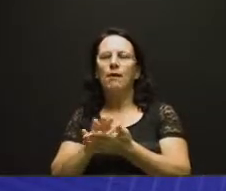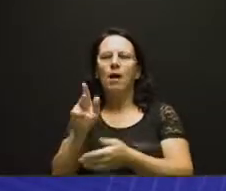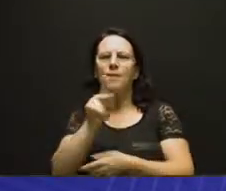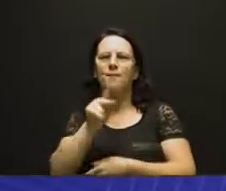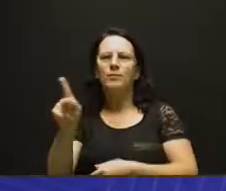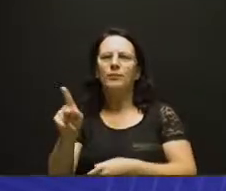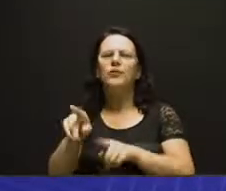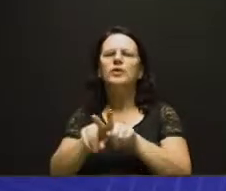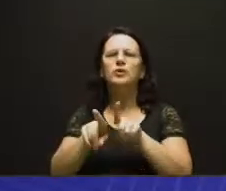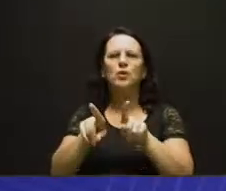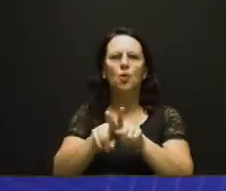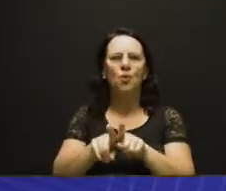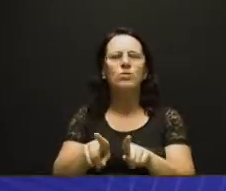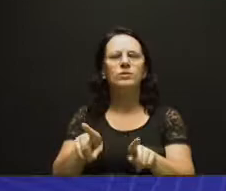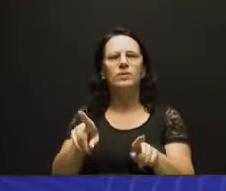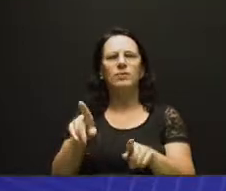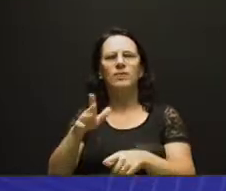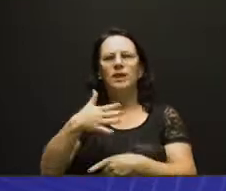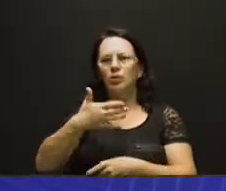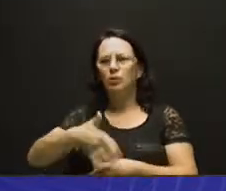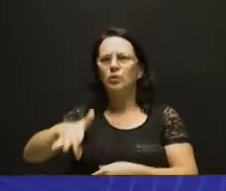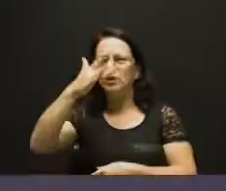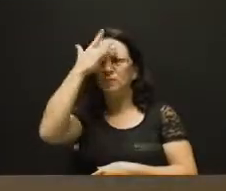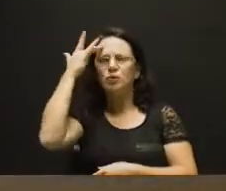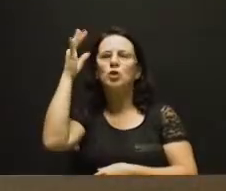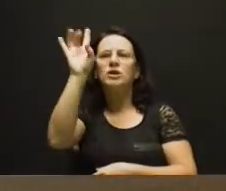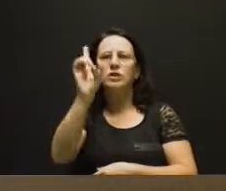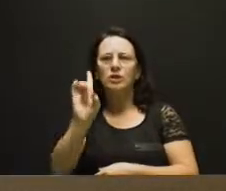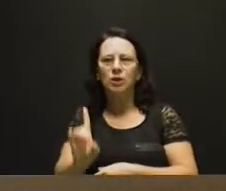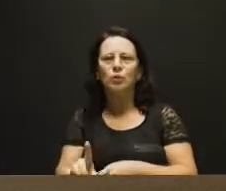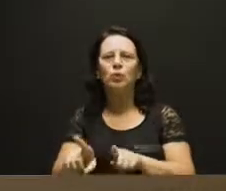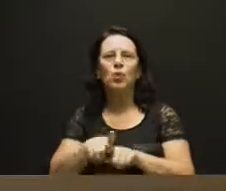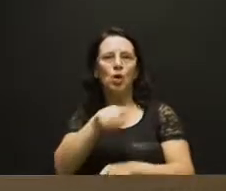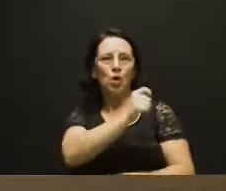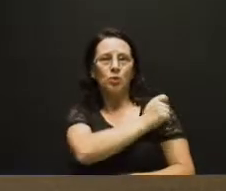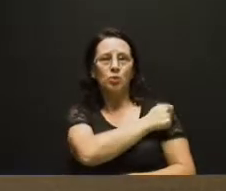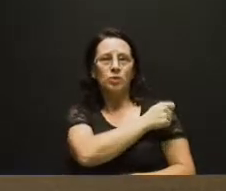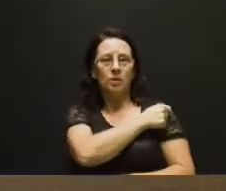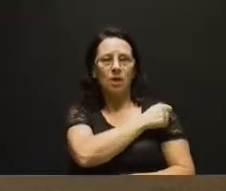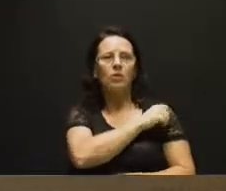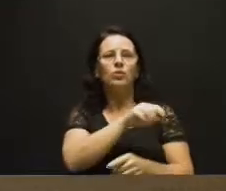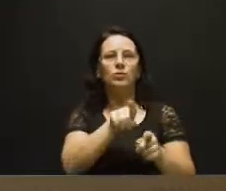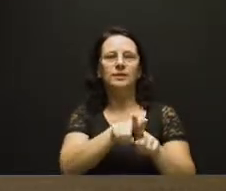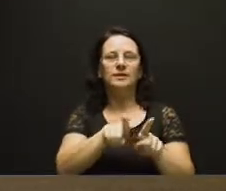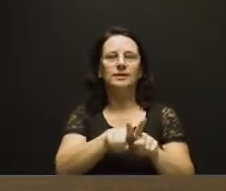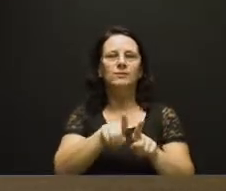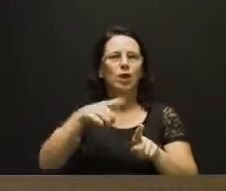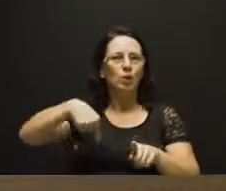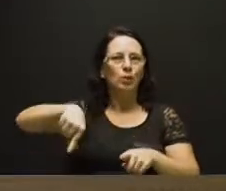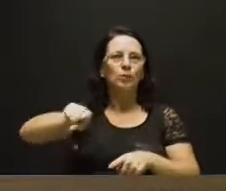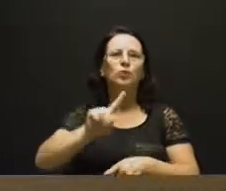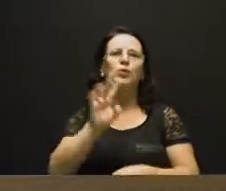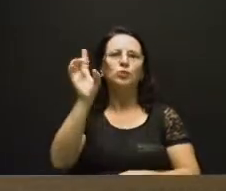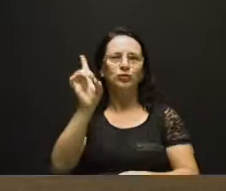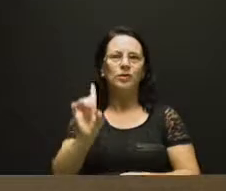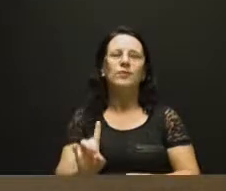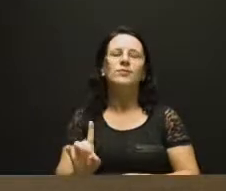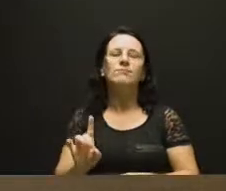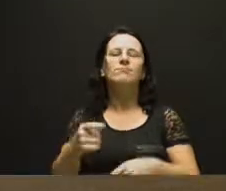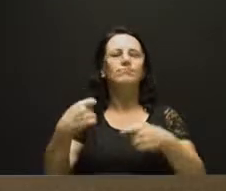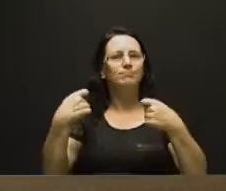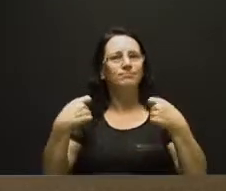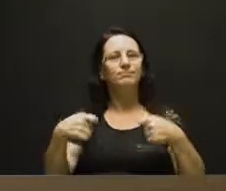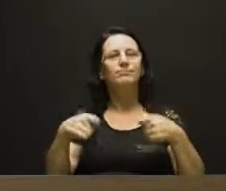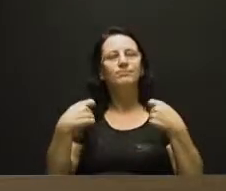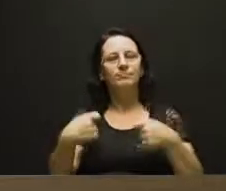os professores os mediadores os alunos e principalmente os gestores isso tem que partir da